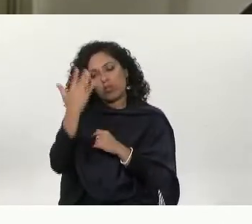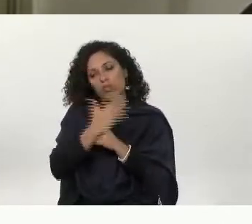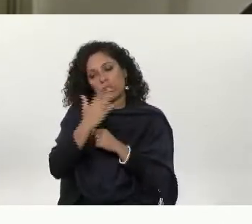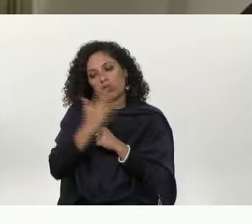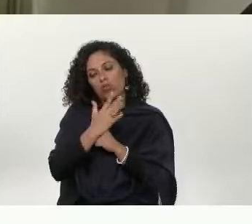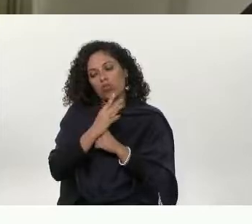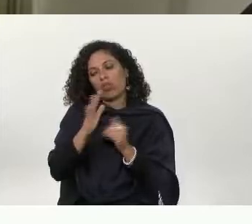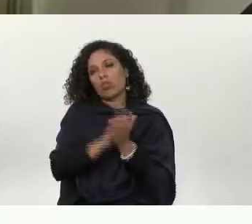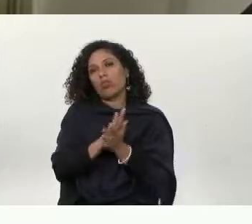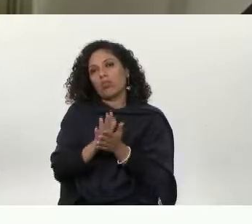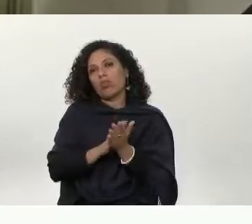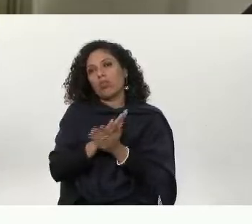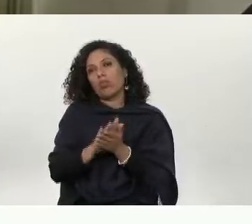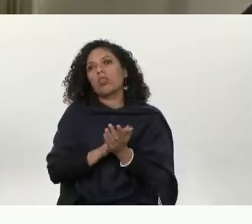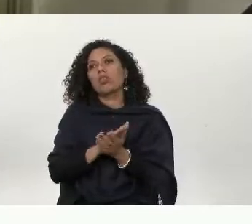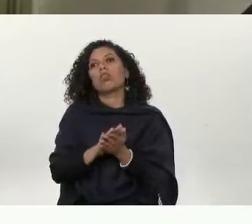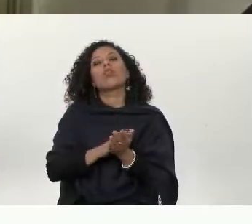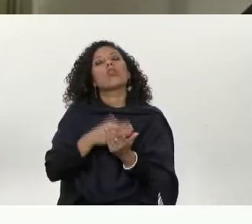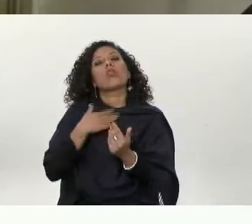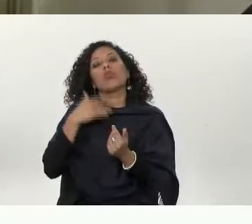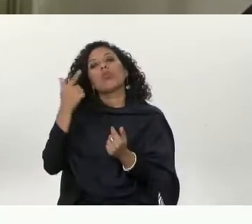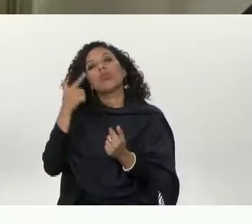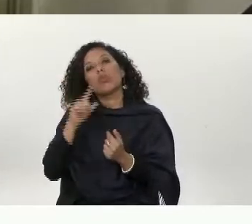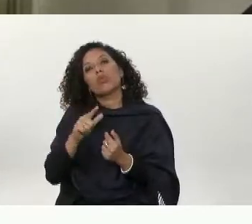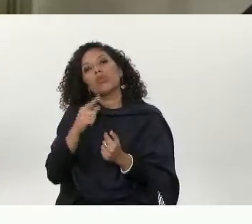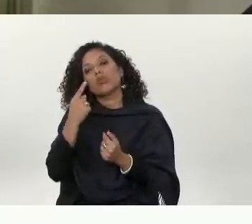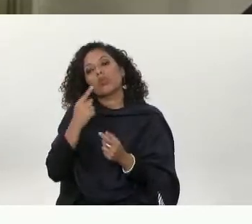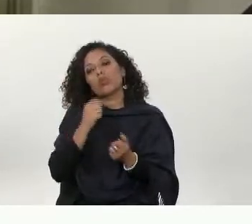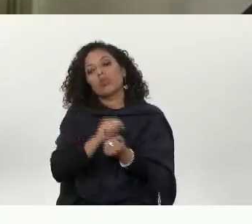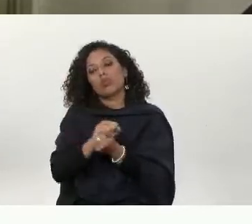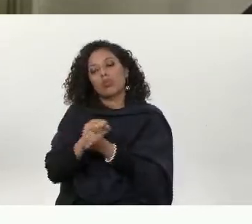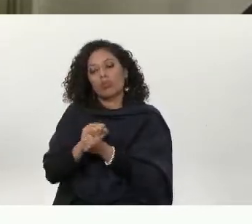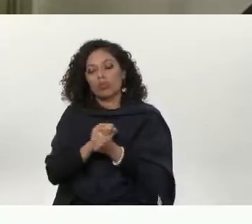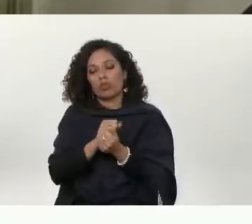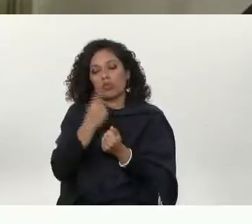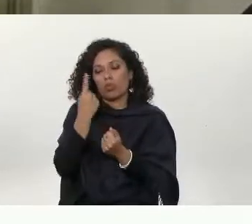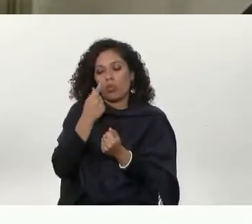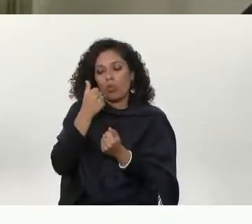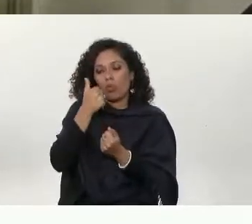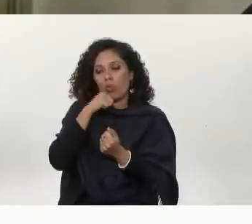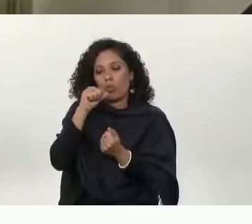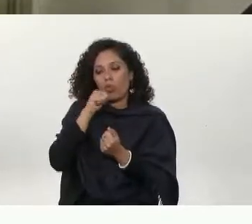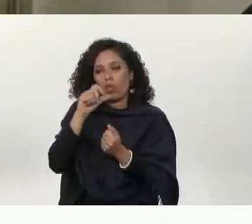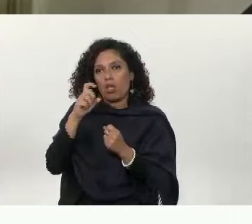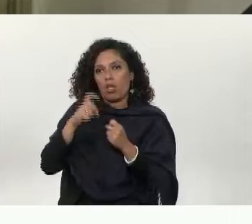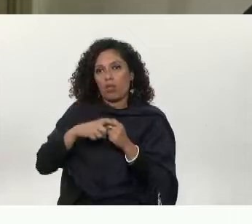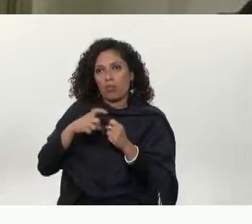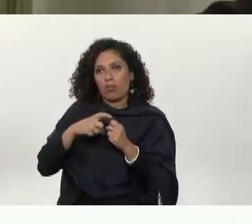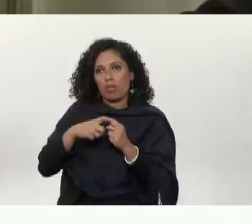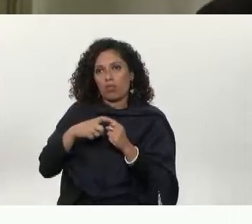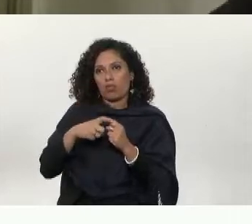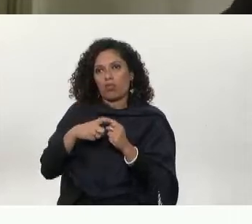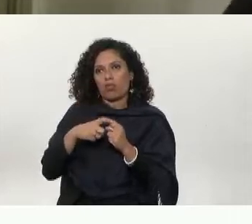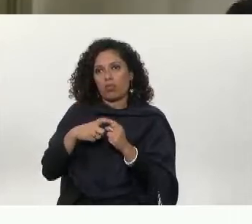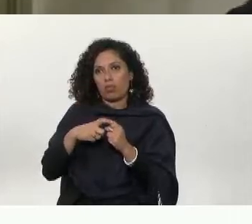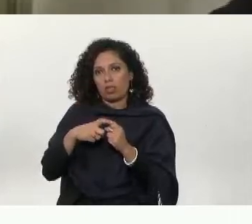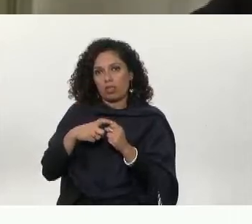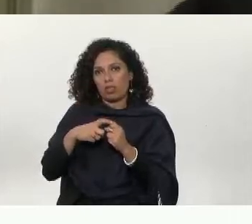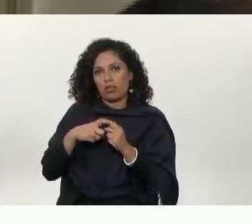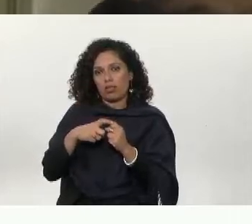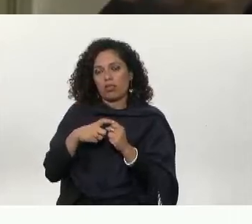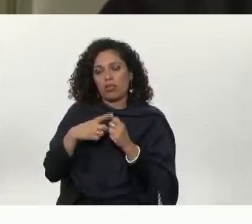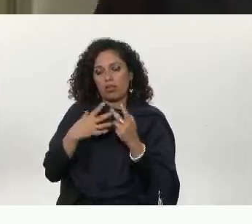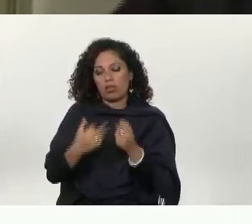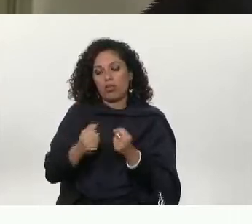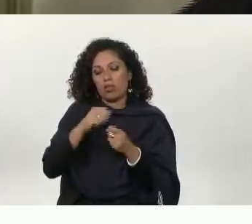médicos. Quando consegui um acordo com uma médica que passava visita, essa foi uma das, inclusive, que saiu do